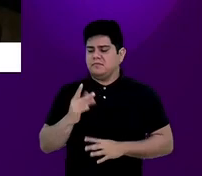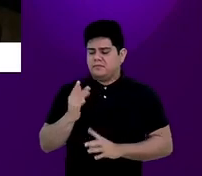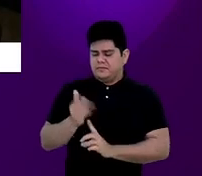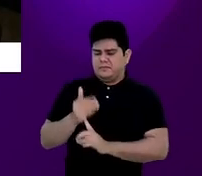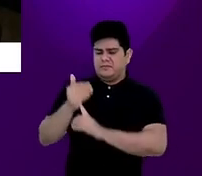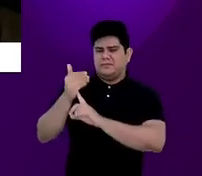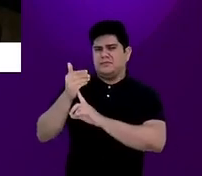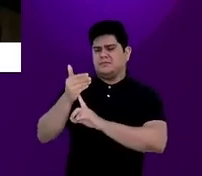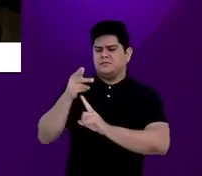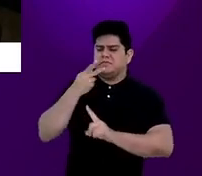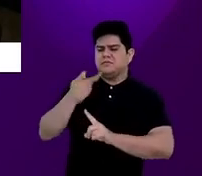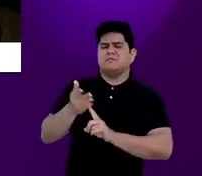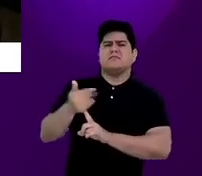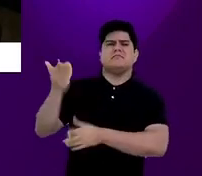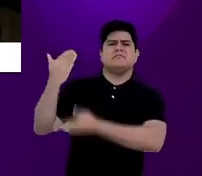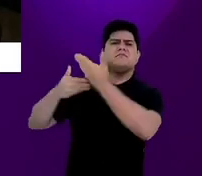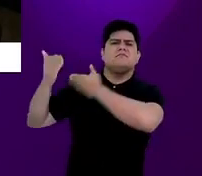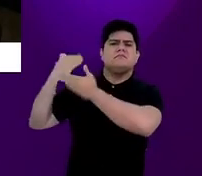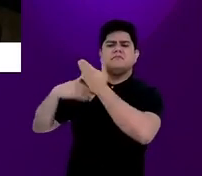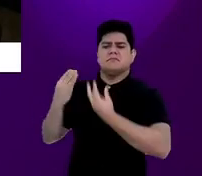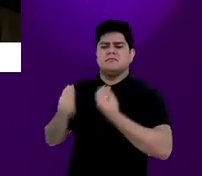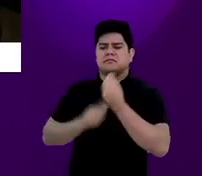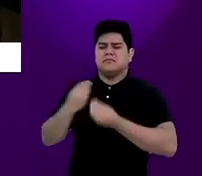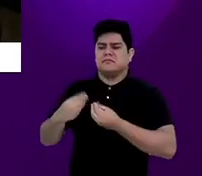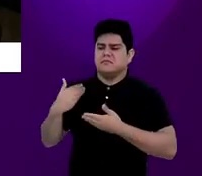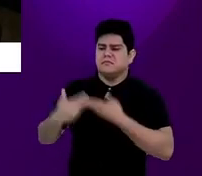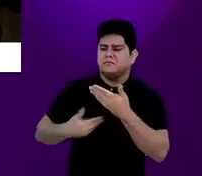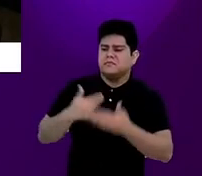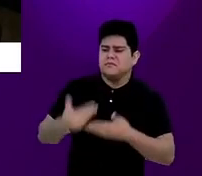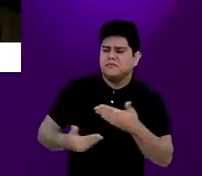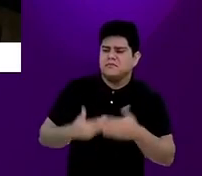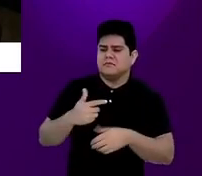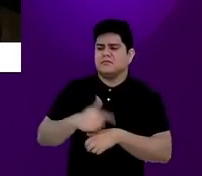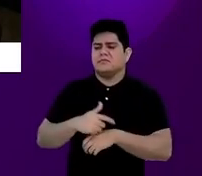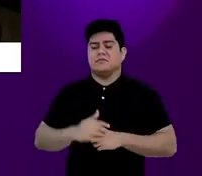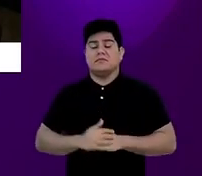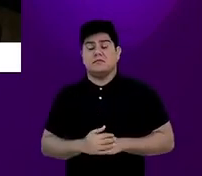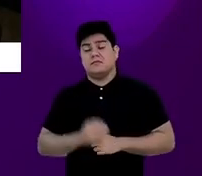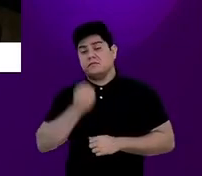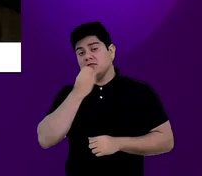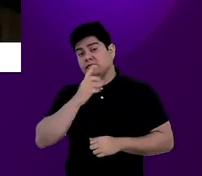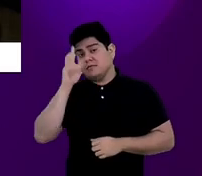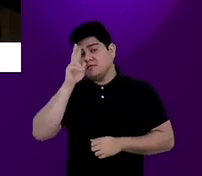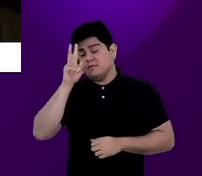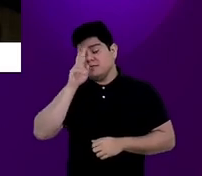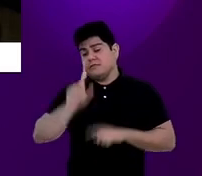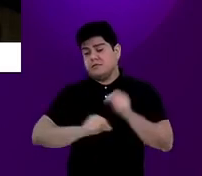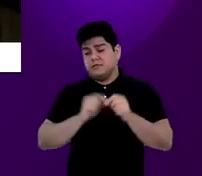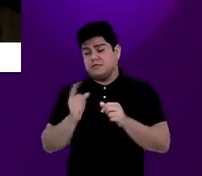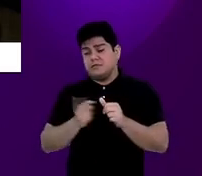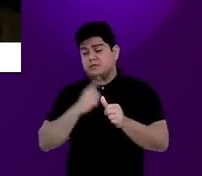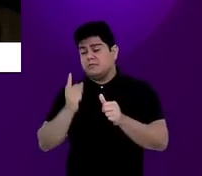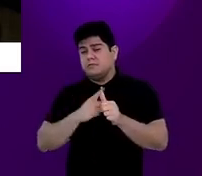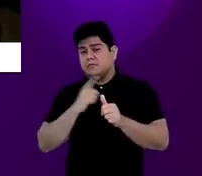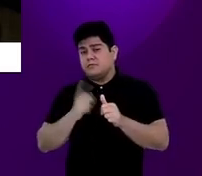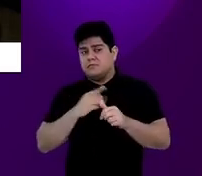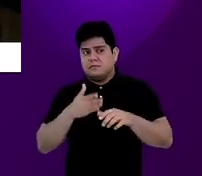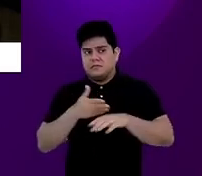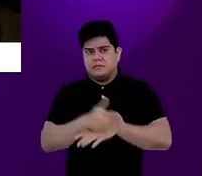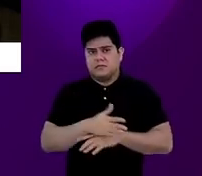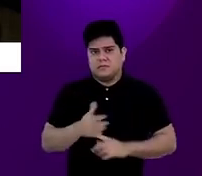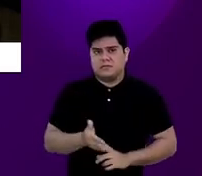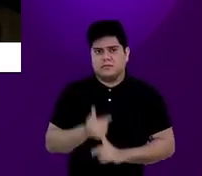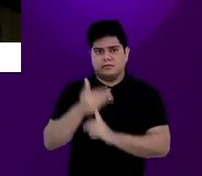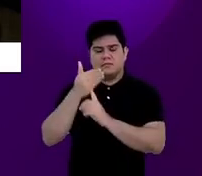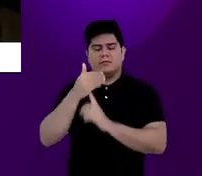né? Falar de como essa tecnologia se desenvolveu ao longo do tempo. É bom lembrar que o primeiro grande acesso tecnológico, o